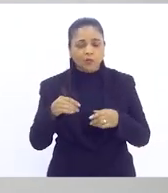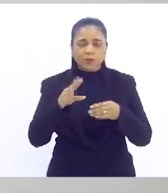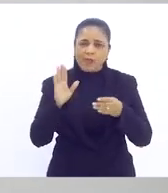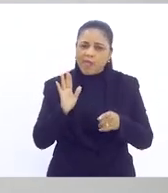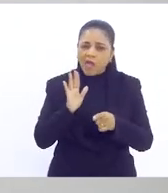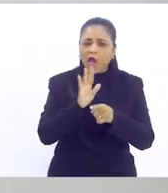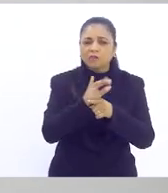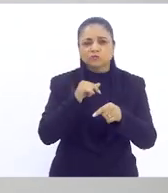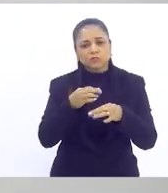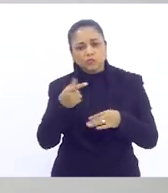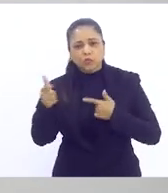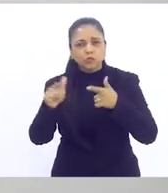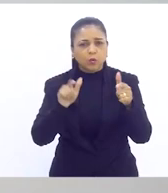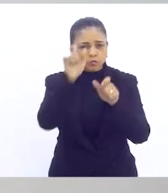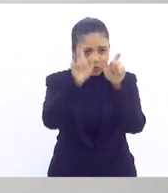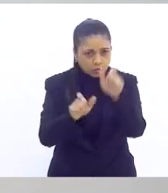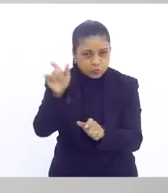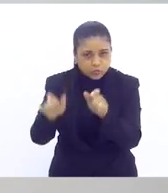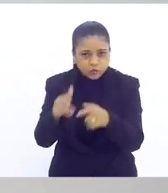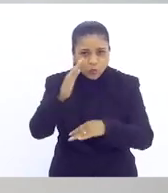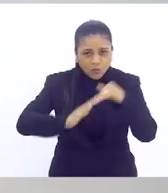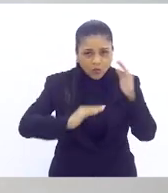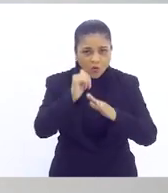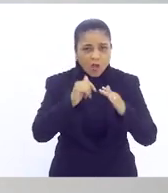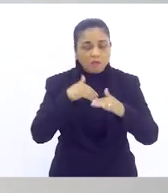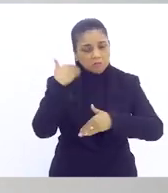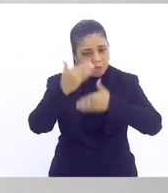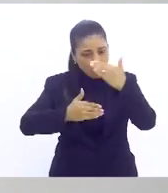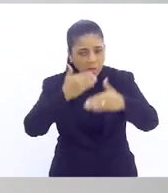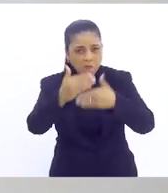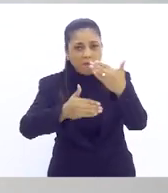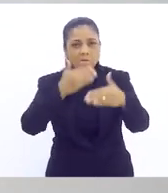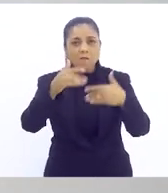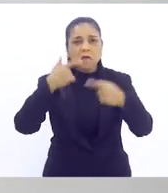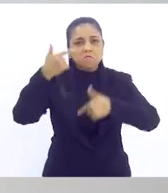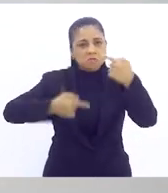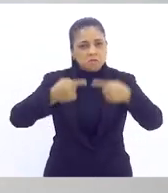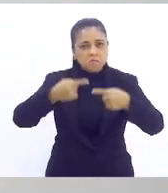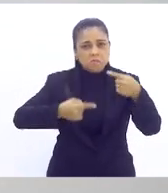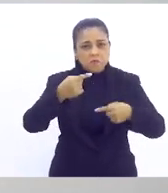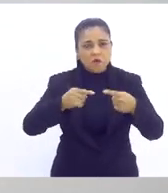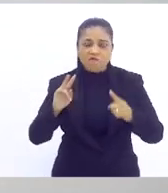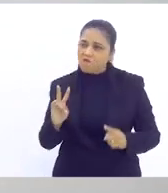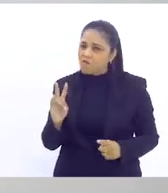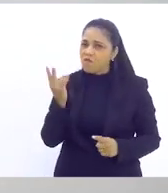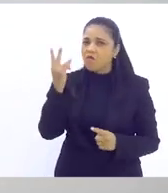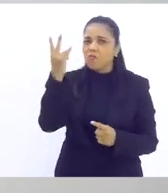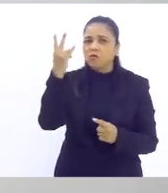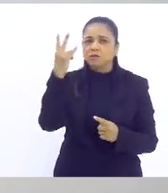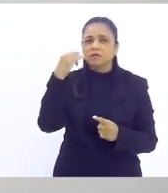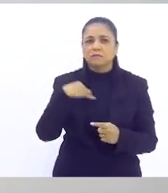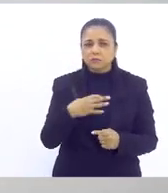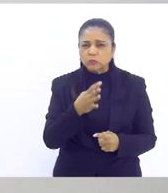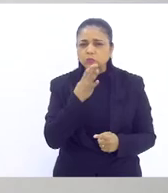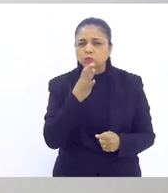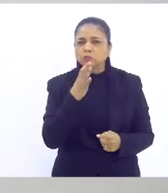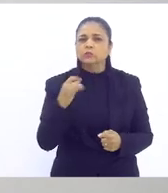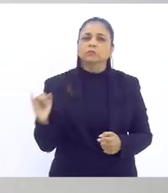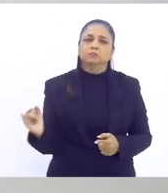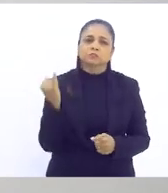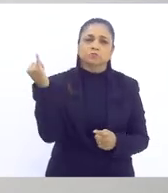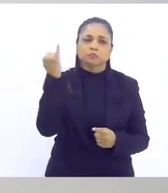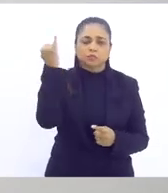vieram a discussão me parece que já está bem avançada no sentido de valorizar e de reconhecer a importância